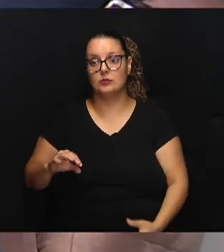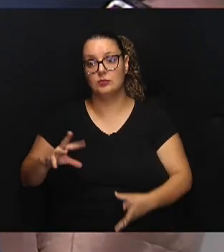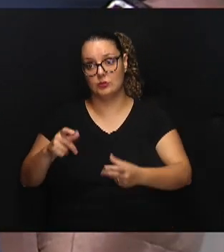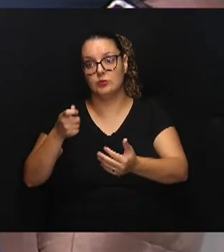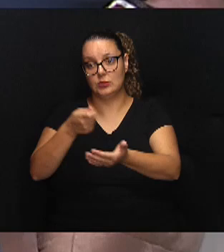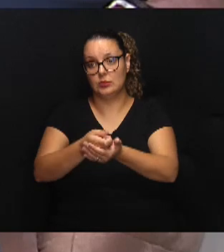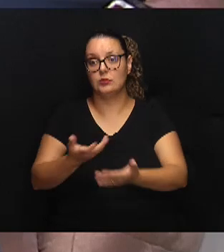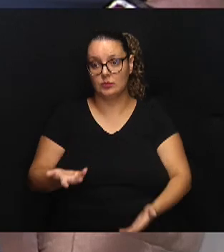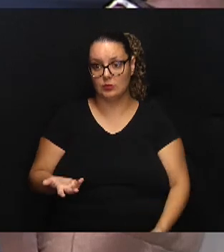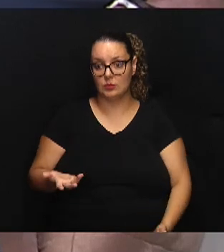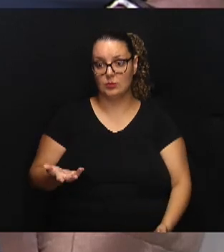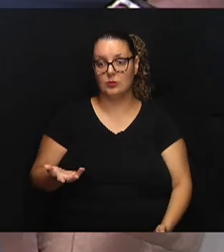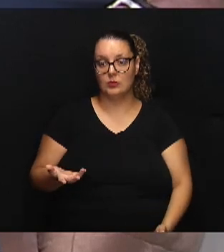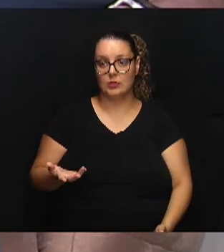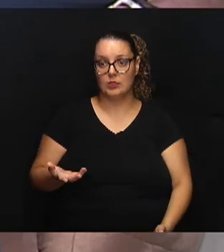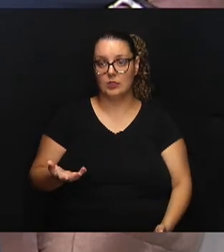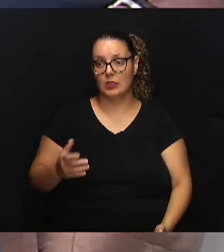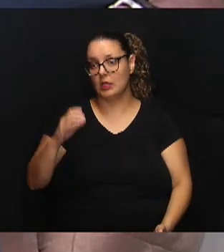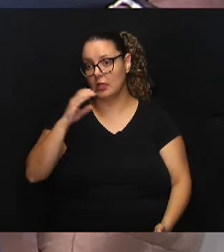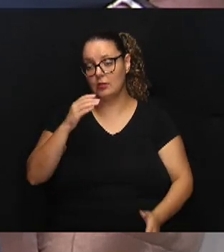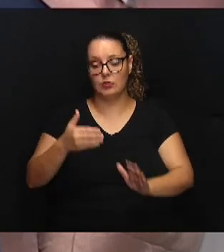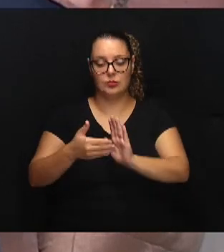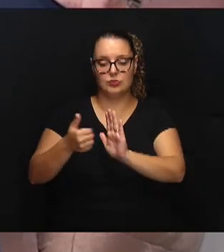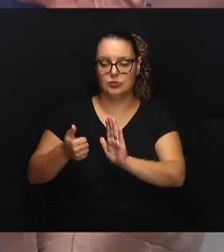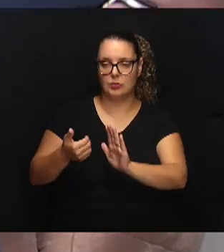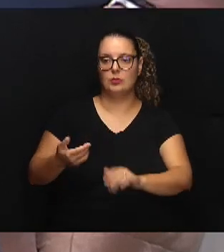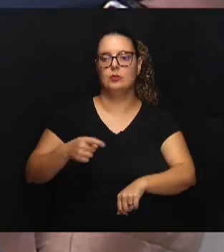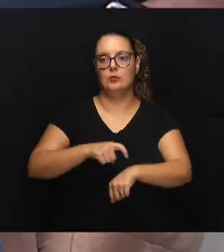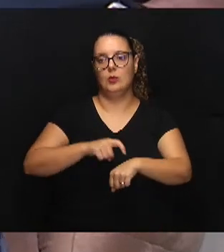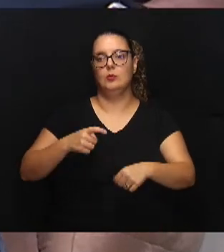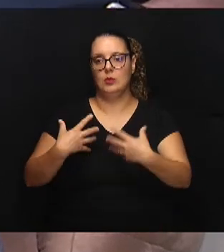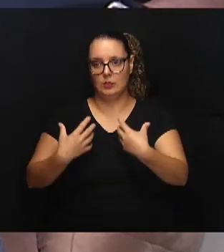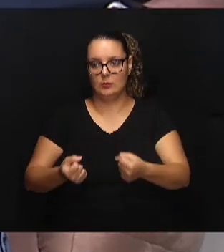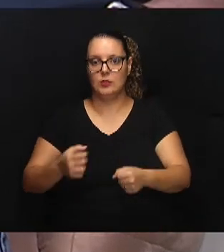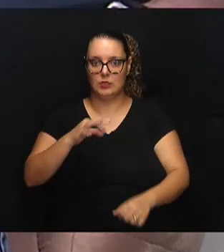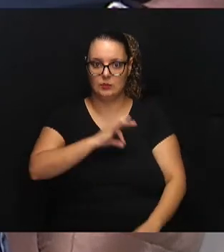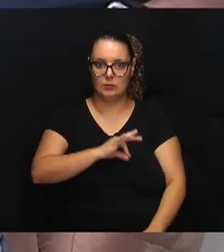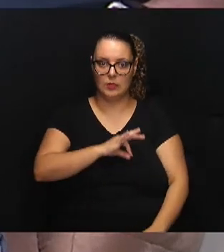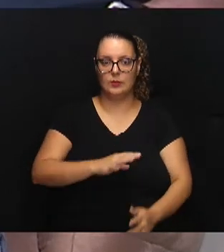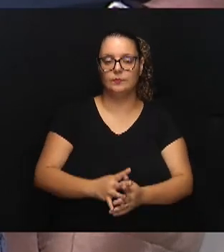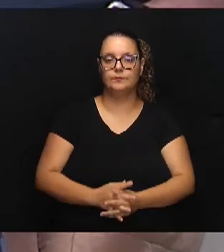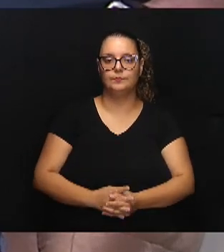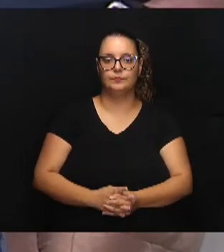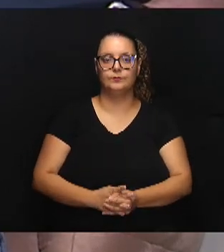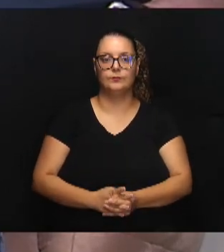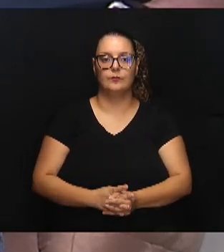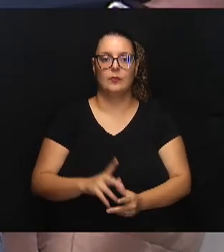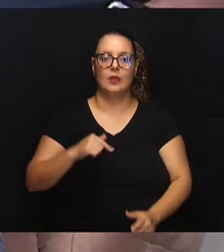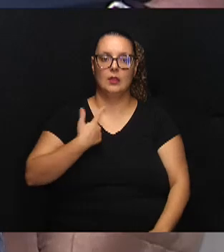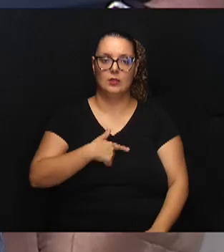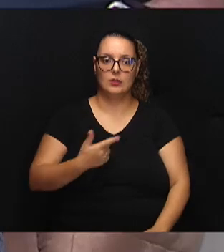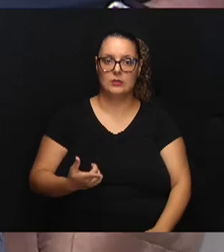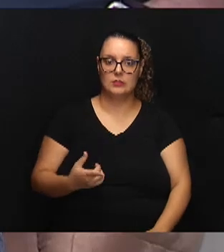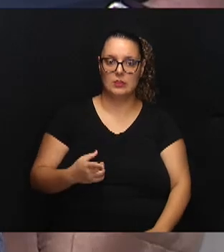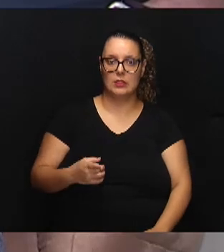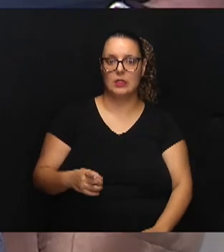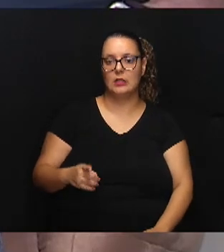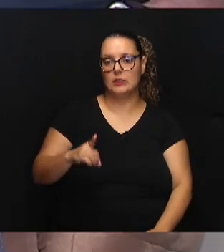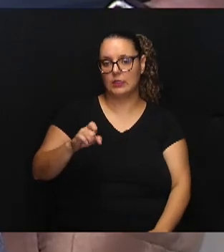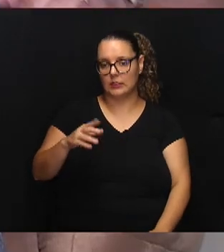pago, já foi imediatamente retido no momento que você recebeu o teu salário. E a gente tem a declaração simples e completa,